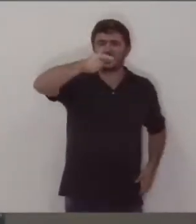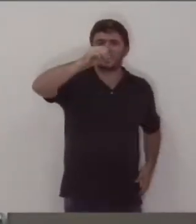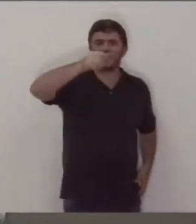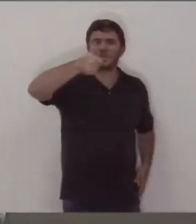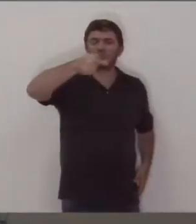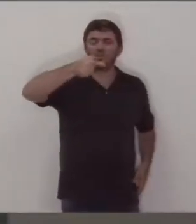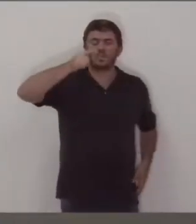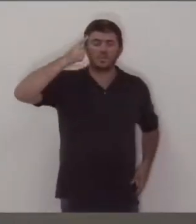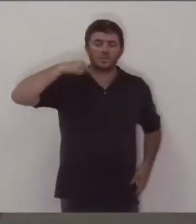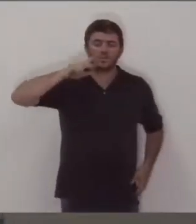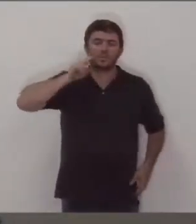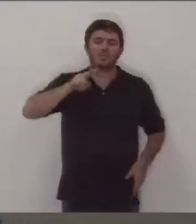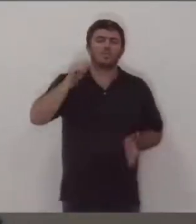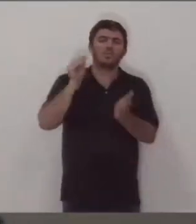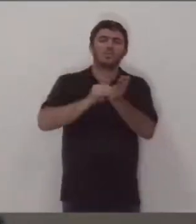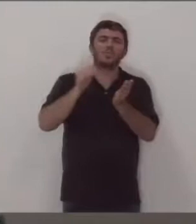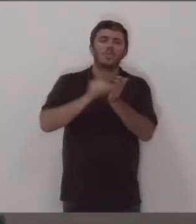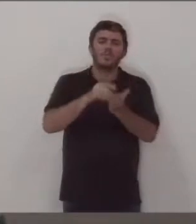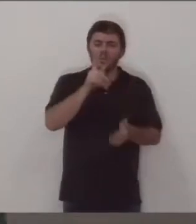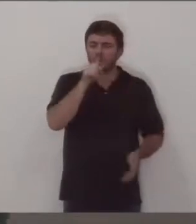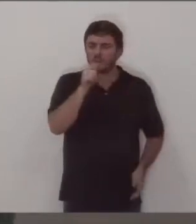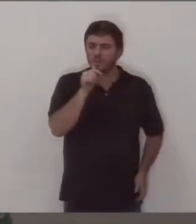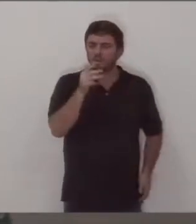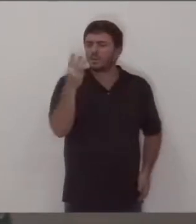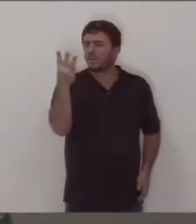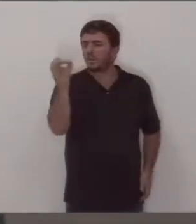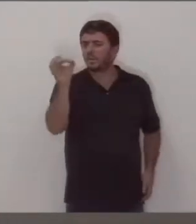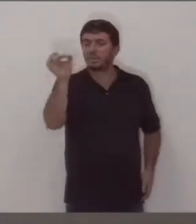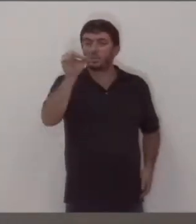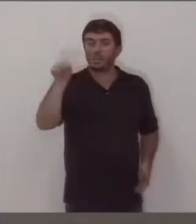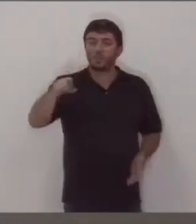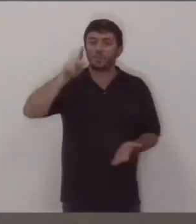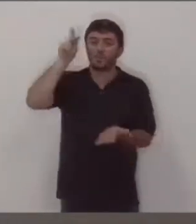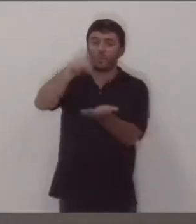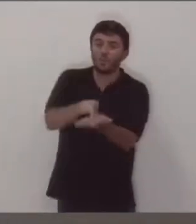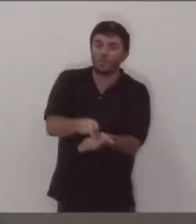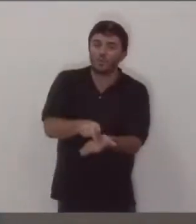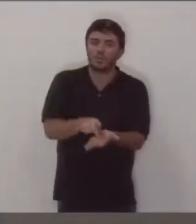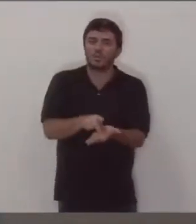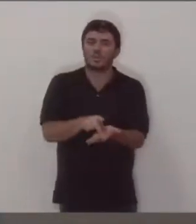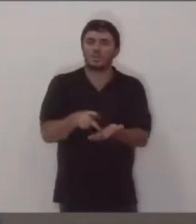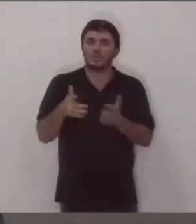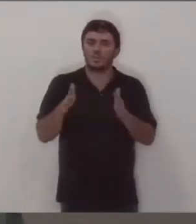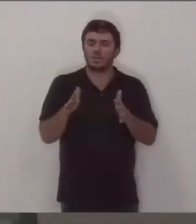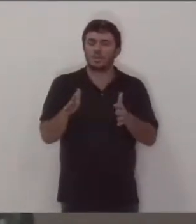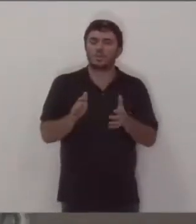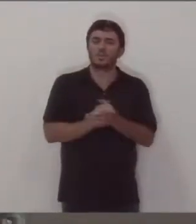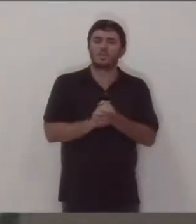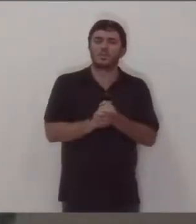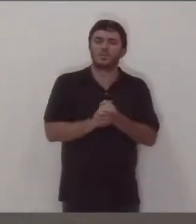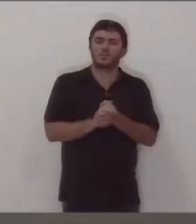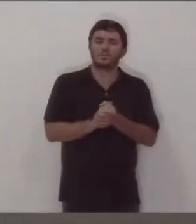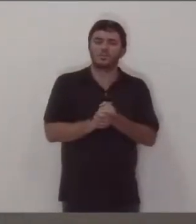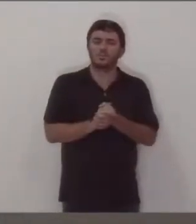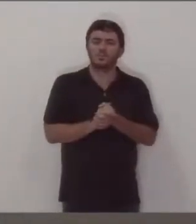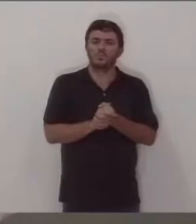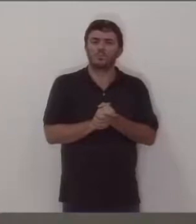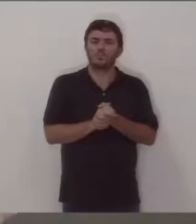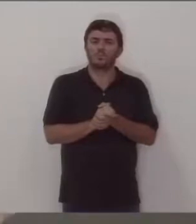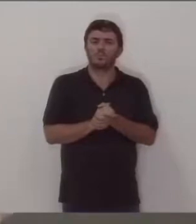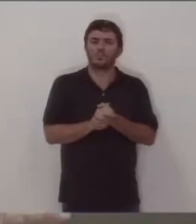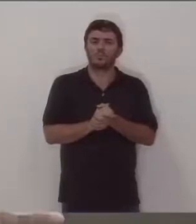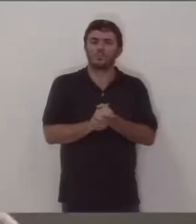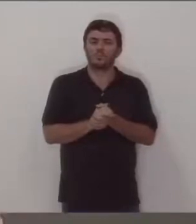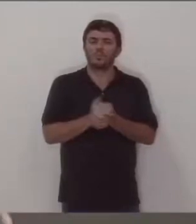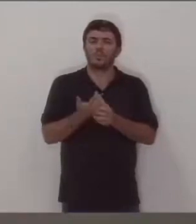de falta de água de 30% oficial, mais 11% ali na dúvida, o que a gente... As perguntas que não